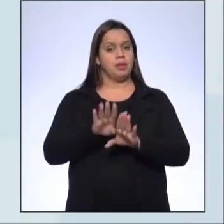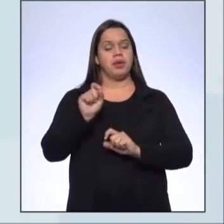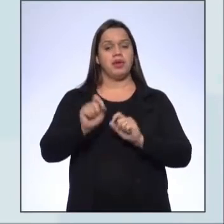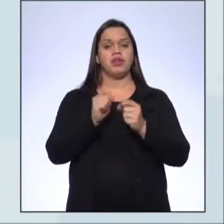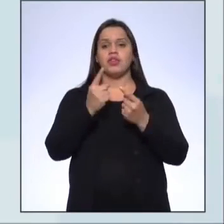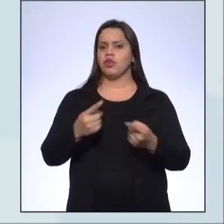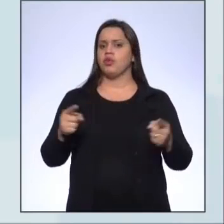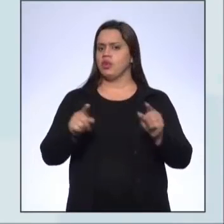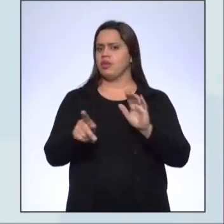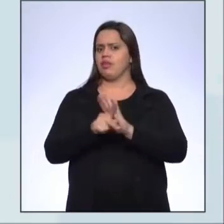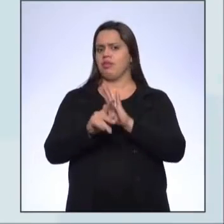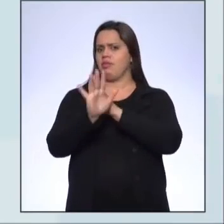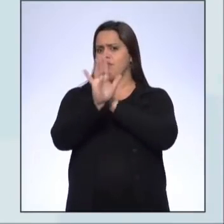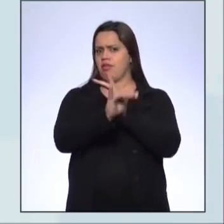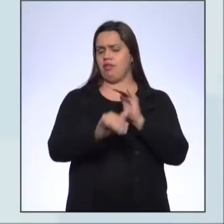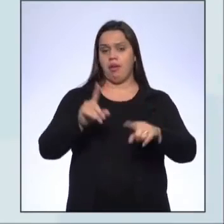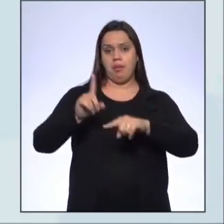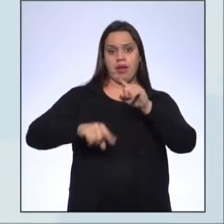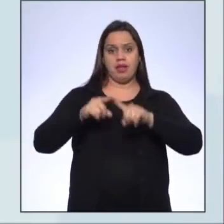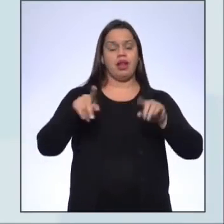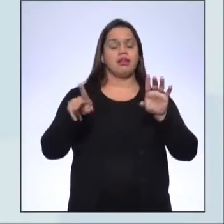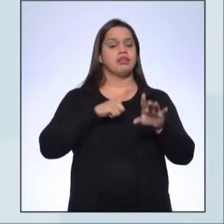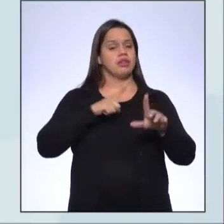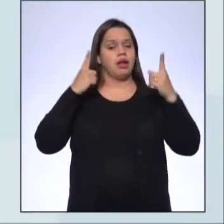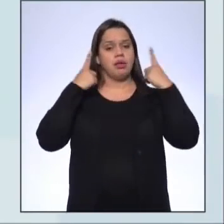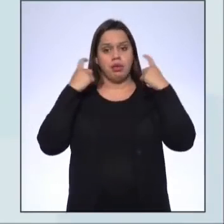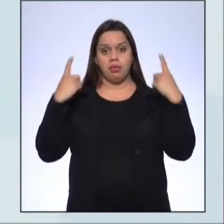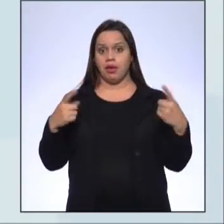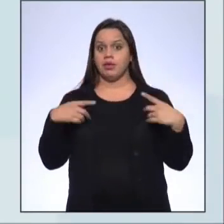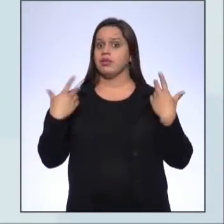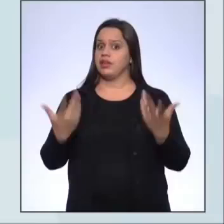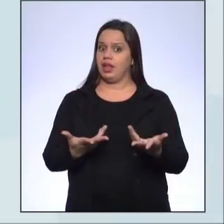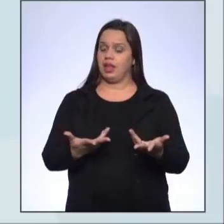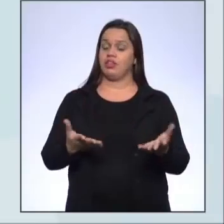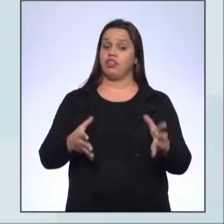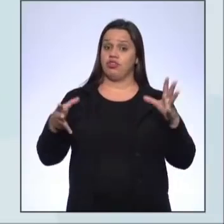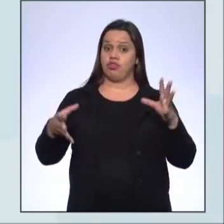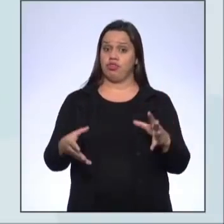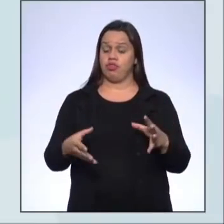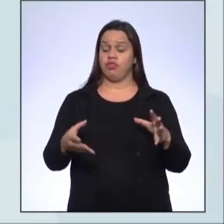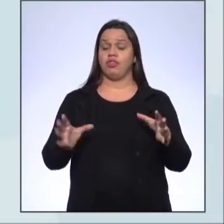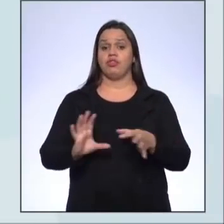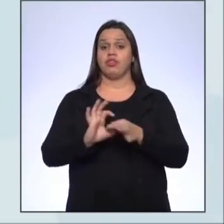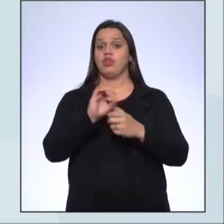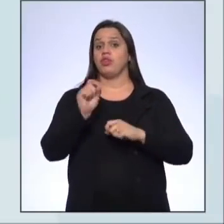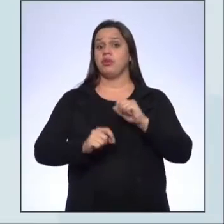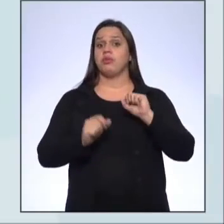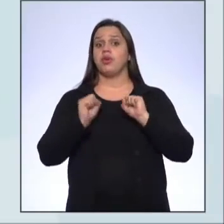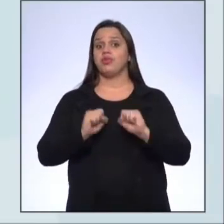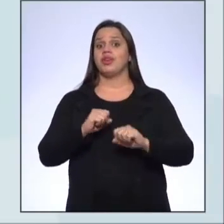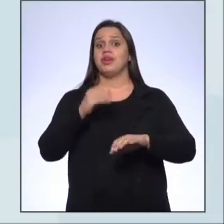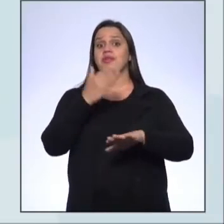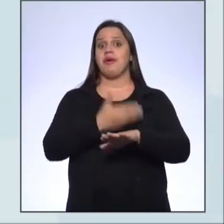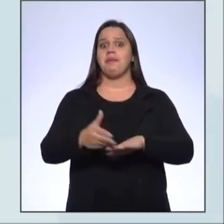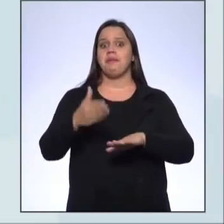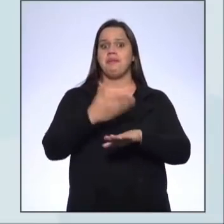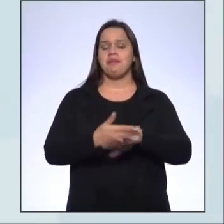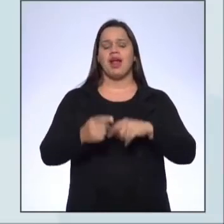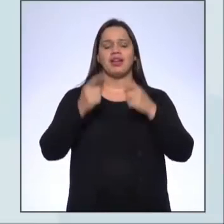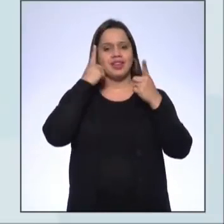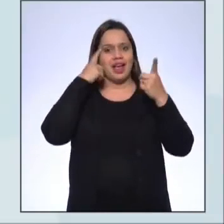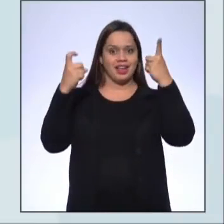de diversos instrumentos e materiais sonoros. E aí, a gente juntando isso, pode ser uma prática criativa cada vez